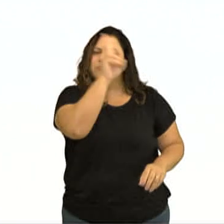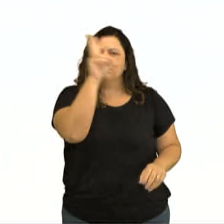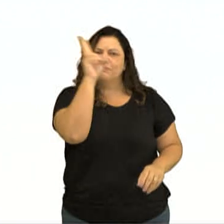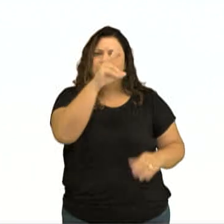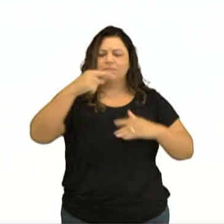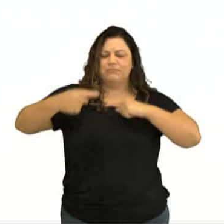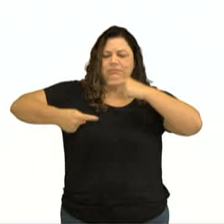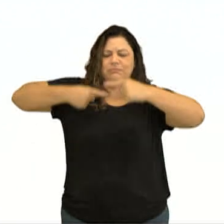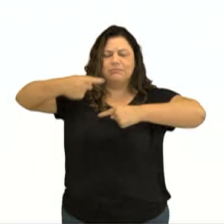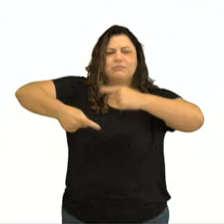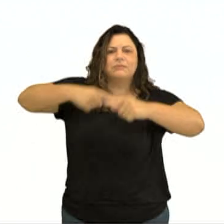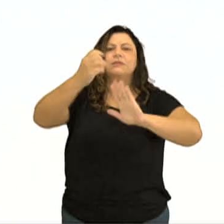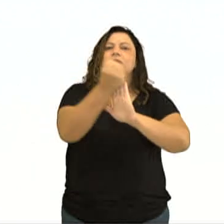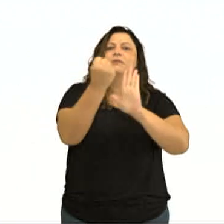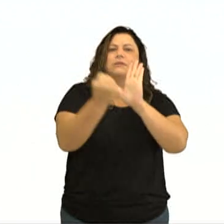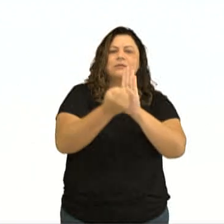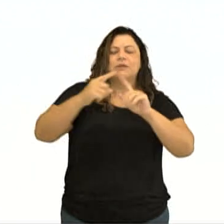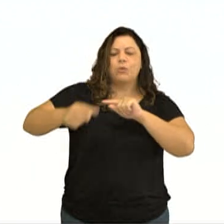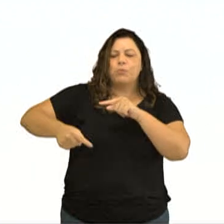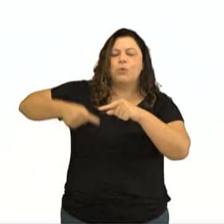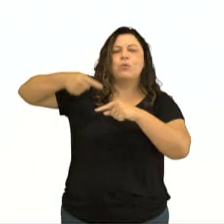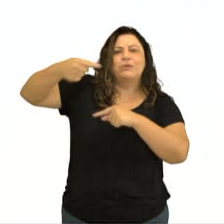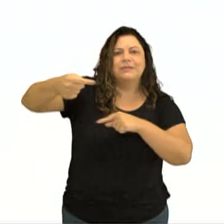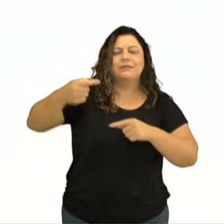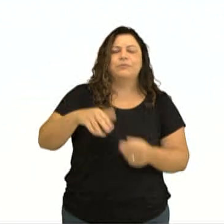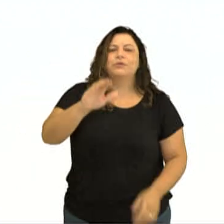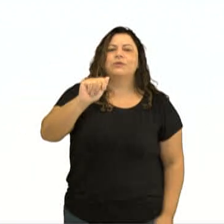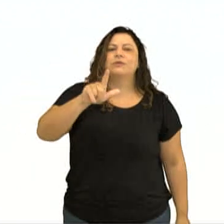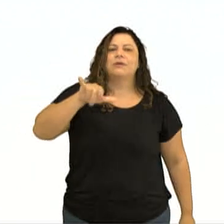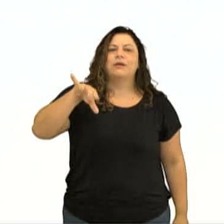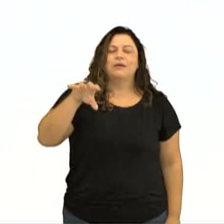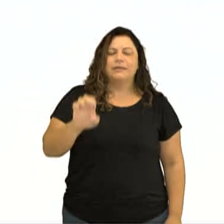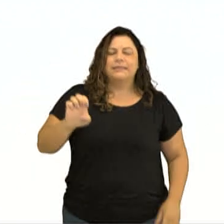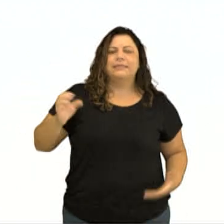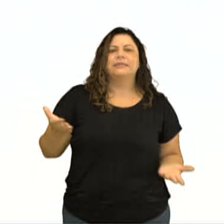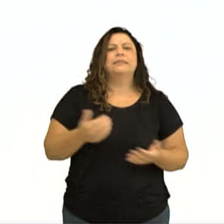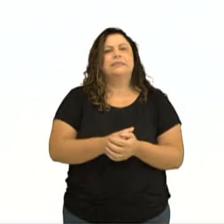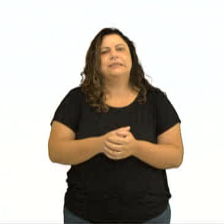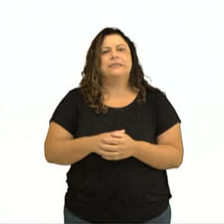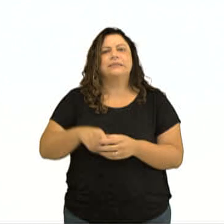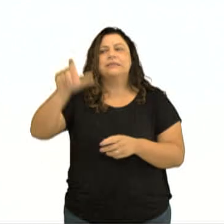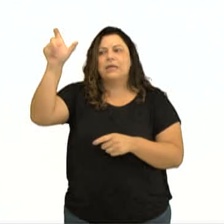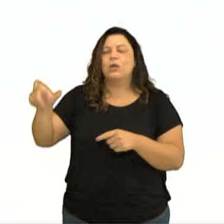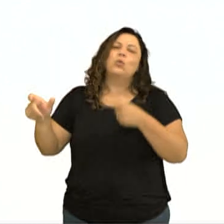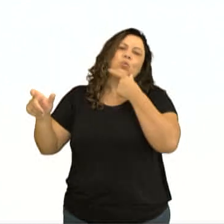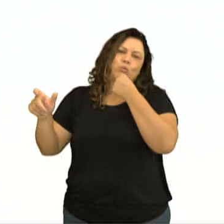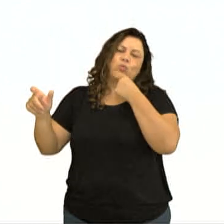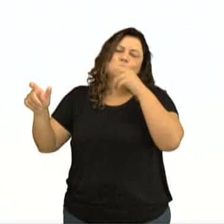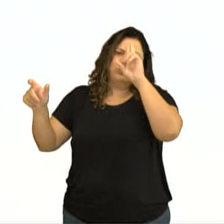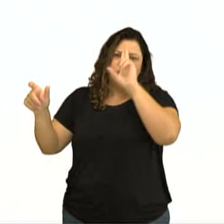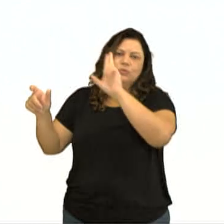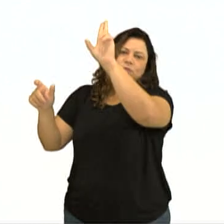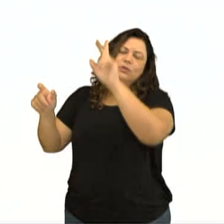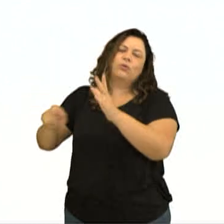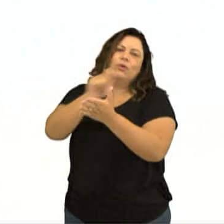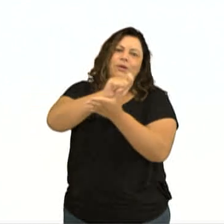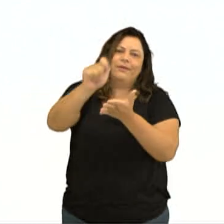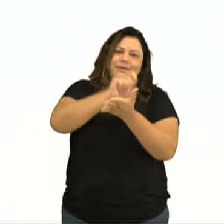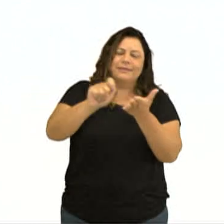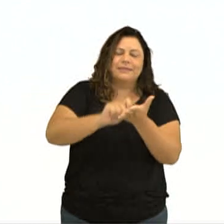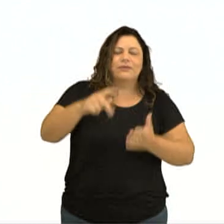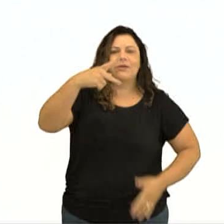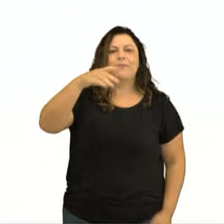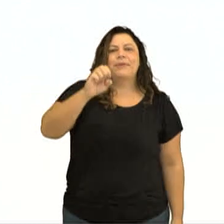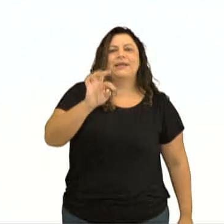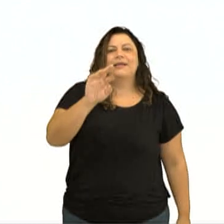do século. Um pouco depois de Alice, Sir James Matthew Barrie escreveu Peter Pan,